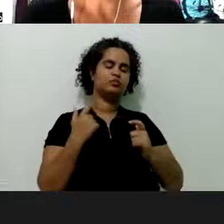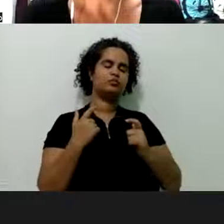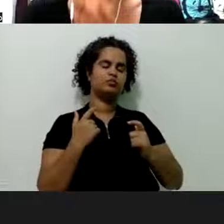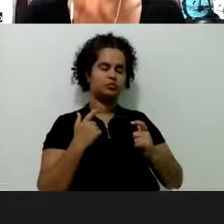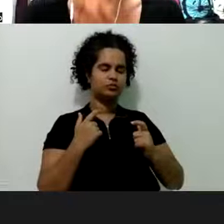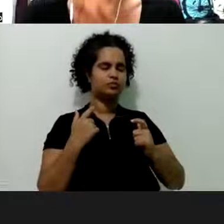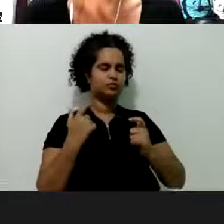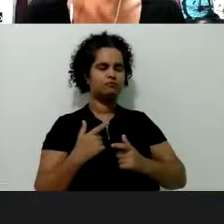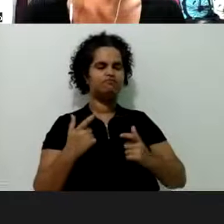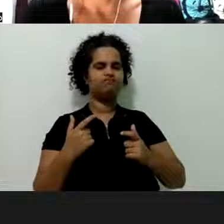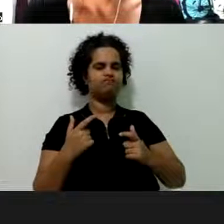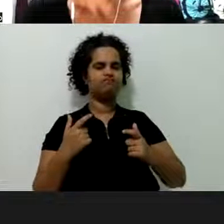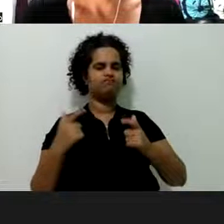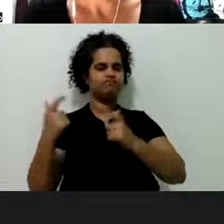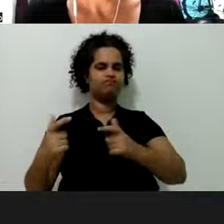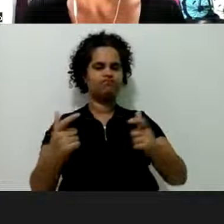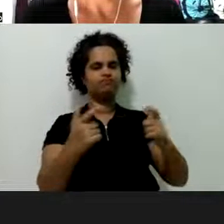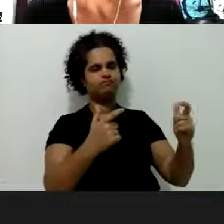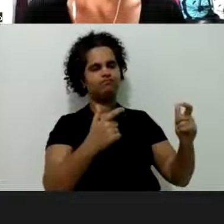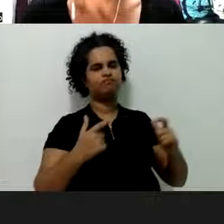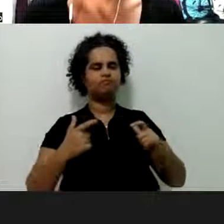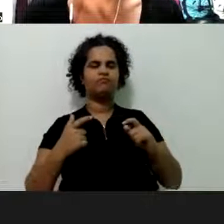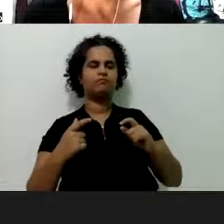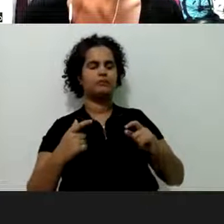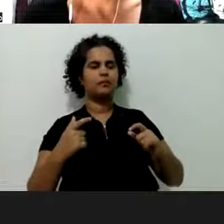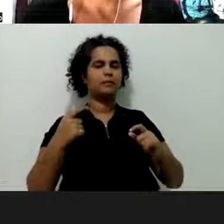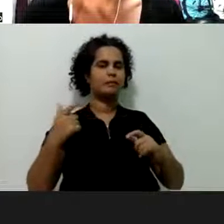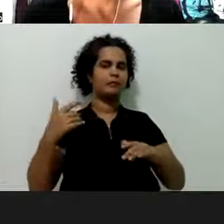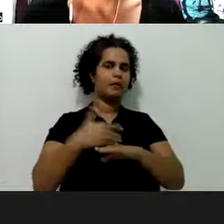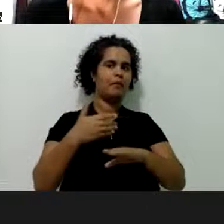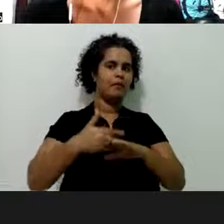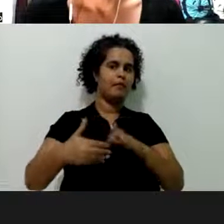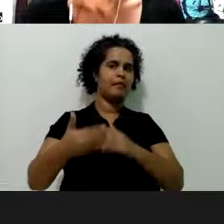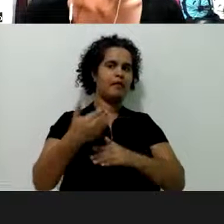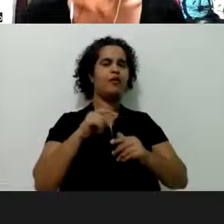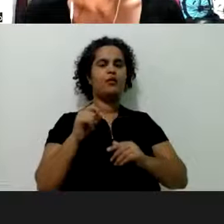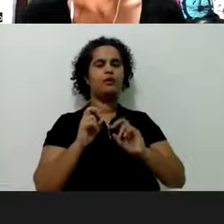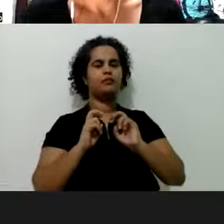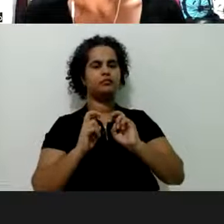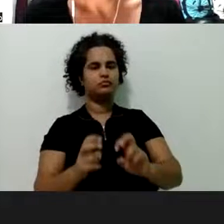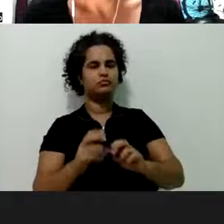estações de alta capacidade. Então, seja metrô, BRT,